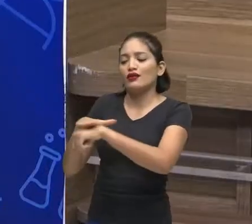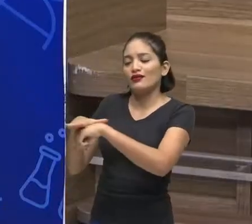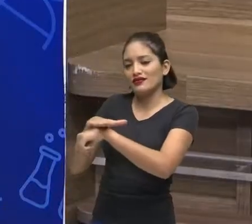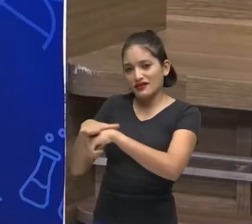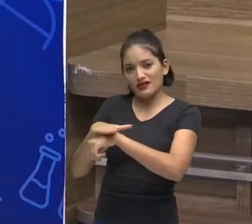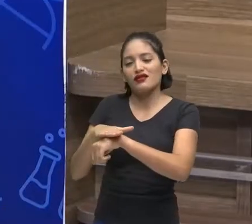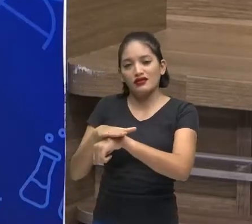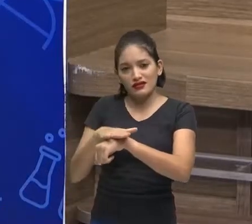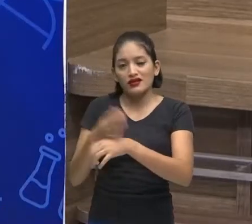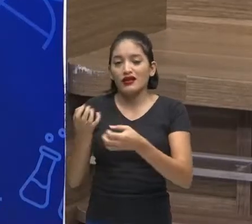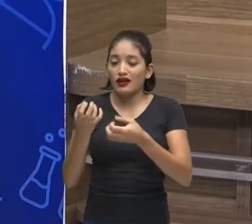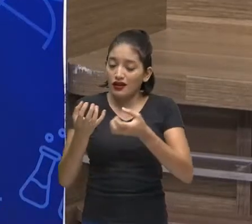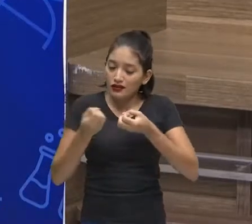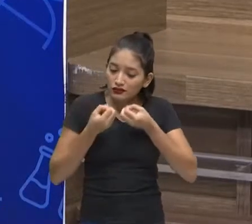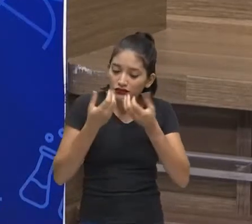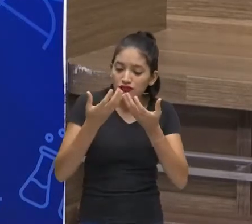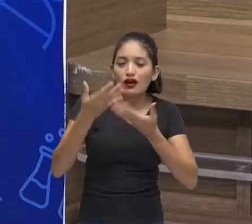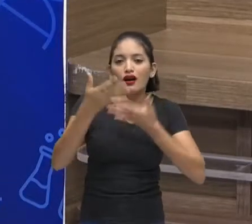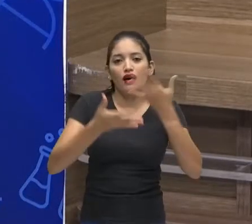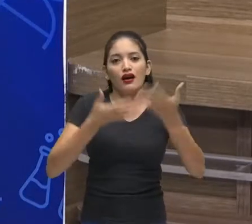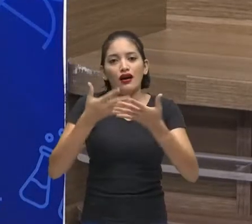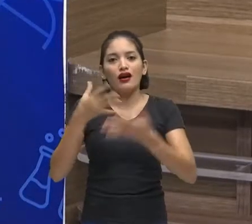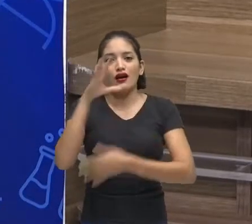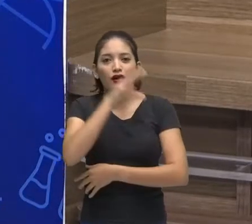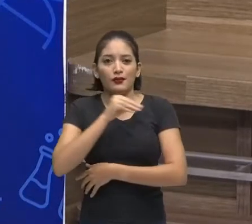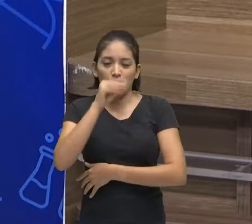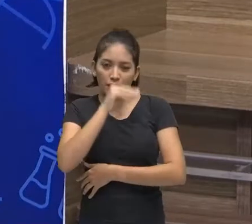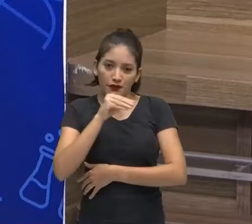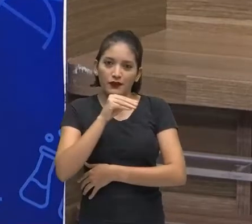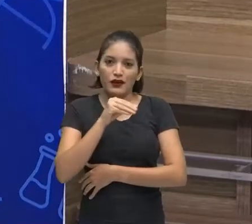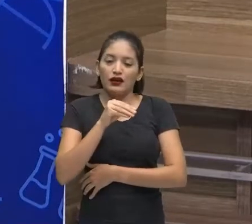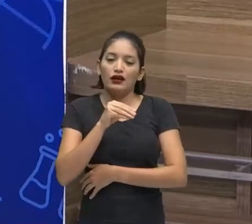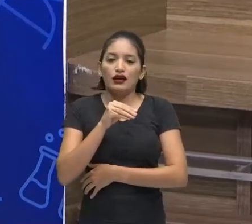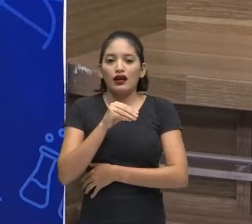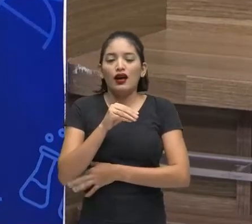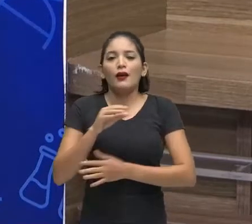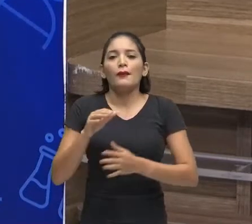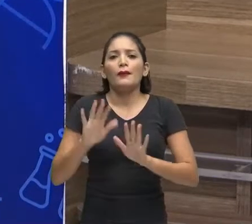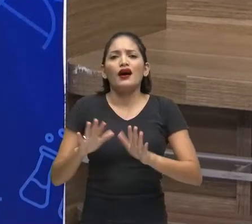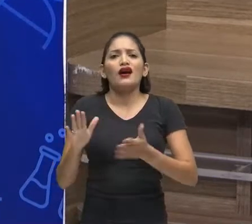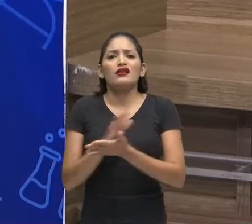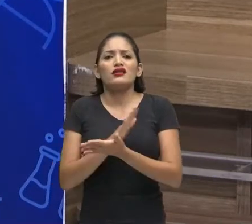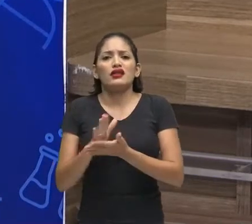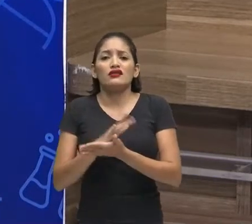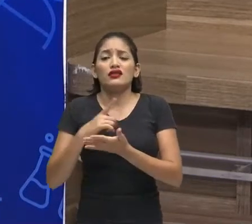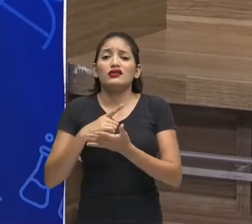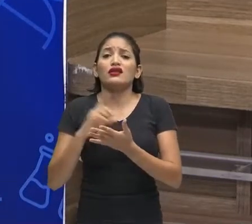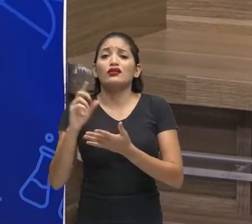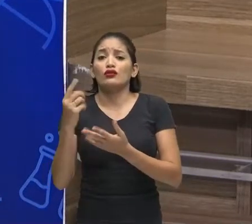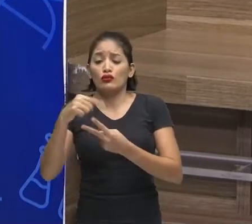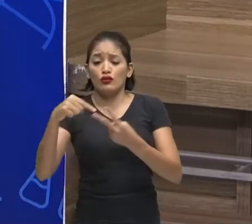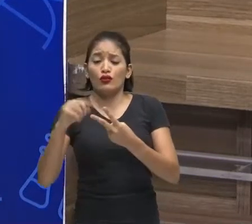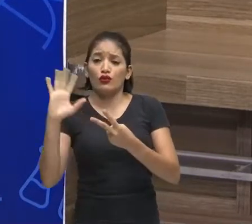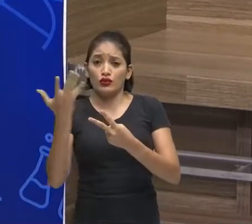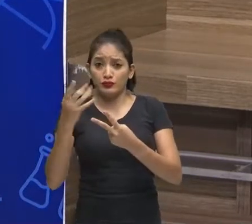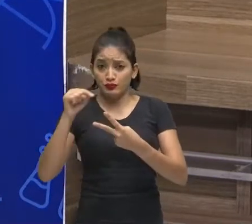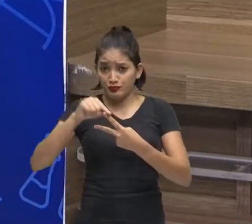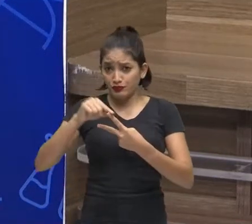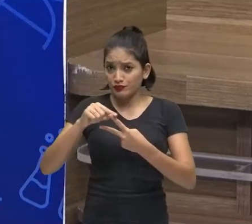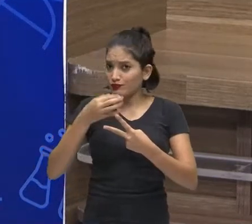e a gente quer falar e a gente não quer não quer se sentir em duas situações: